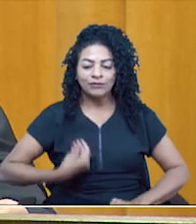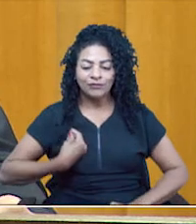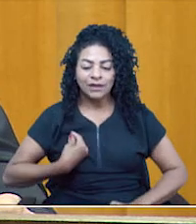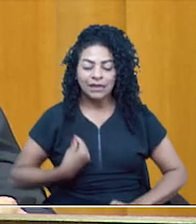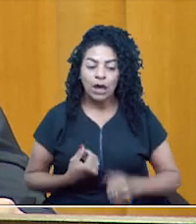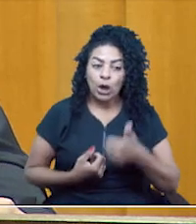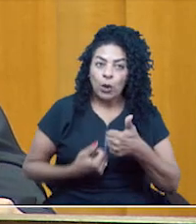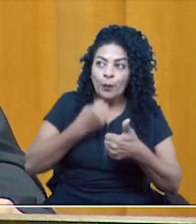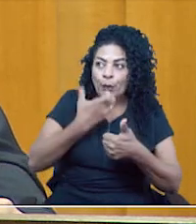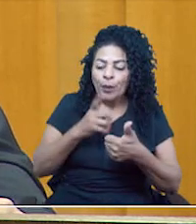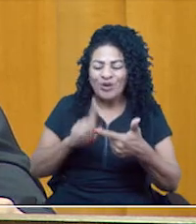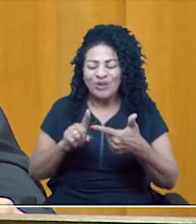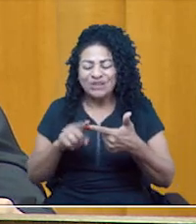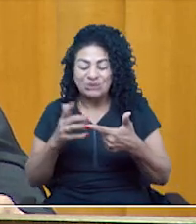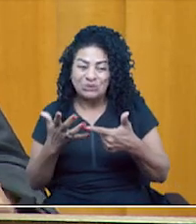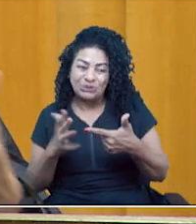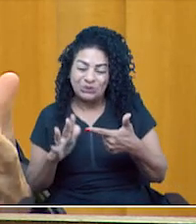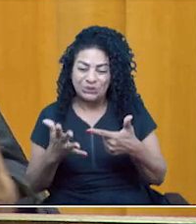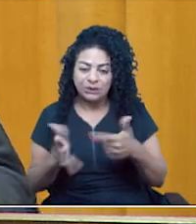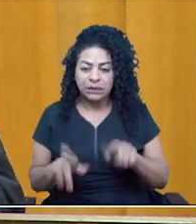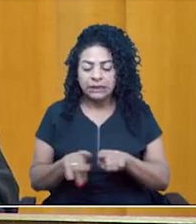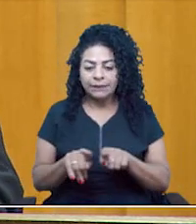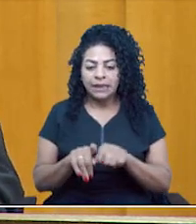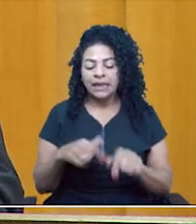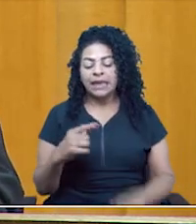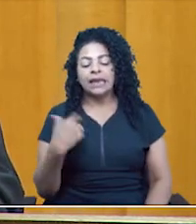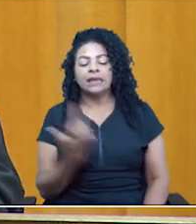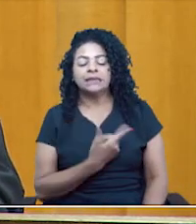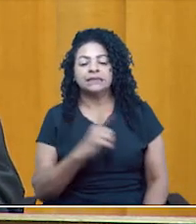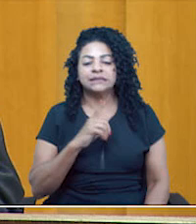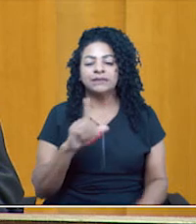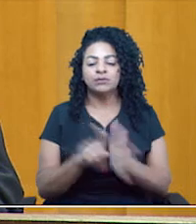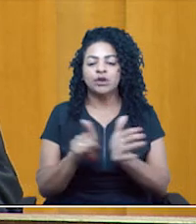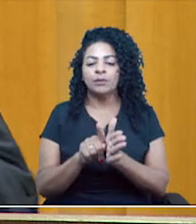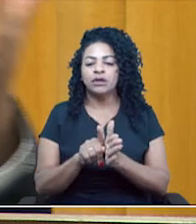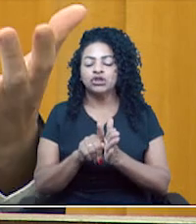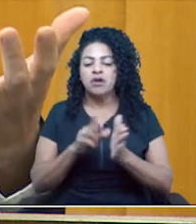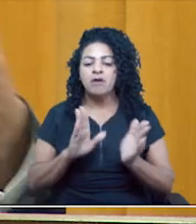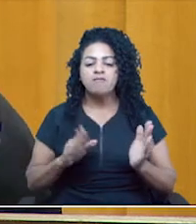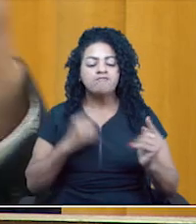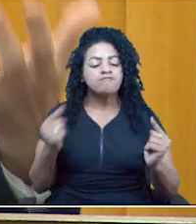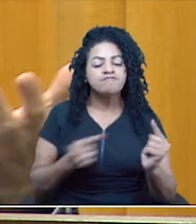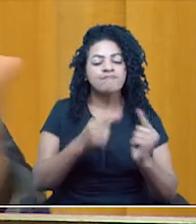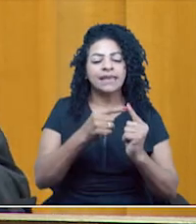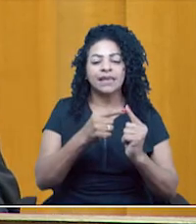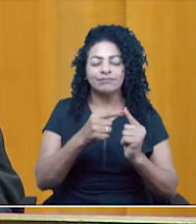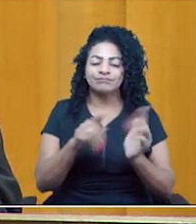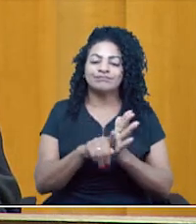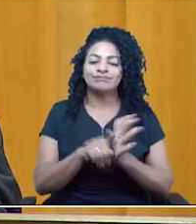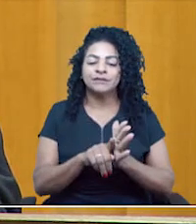uma redefinição daquilo que a gente chama de metas, de métricas de produtividade. Na sociedade como um todo, inclusive